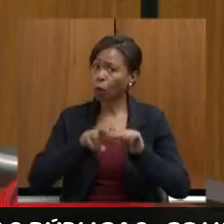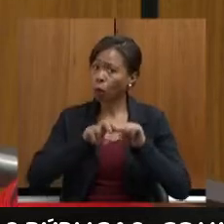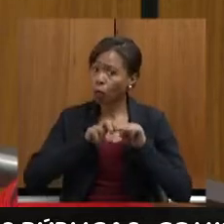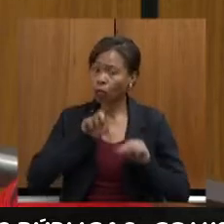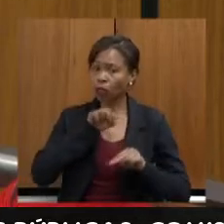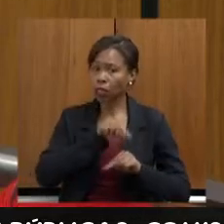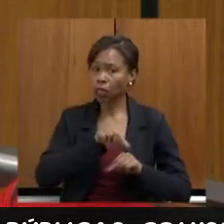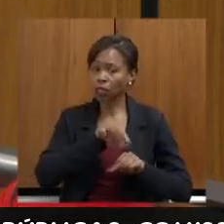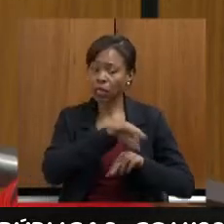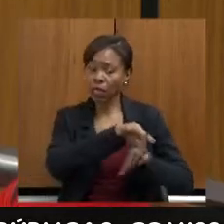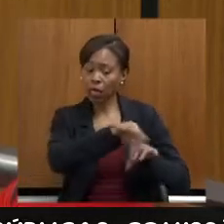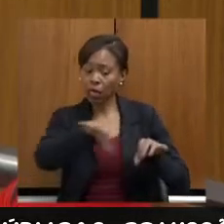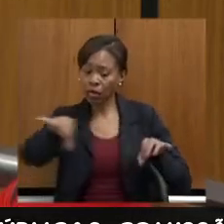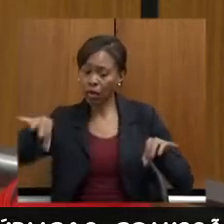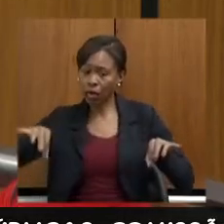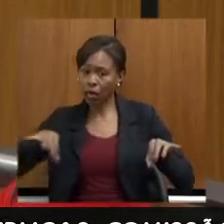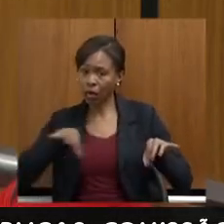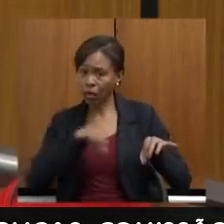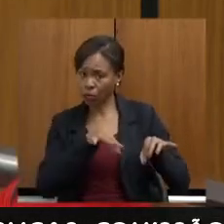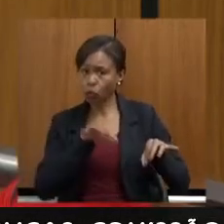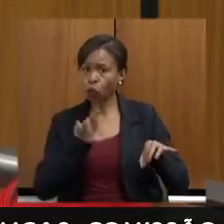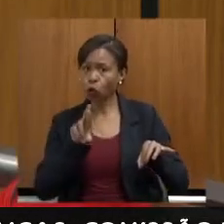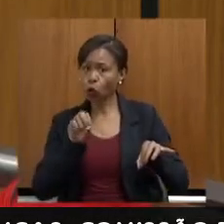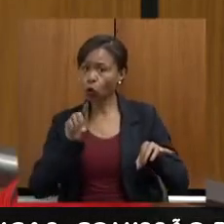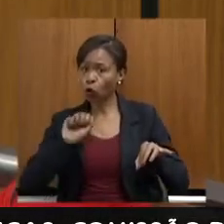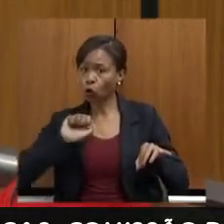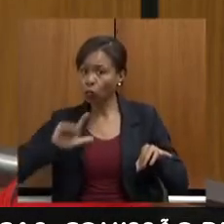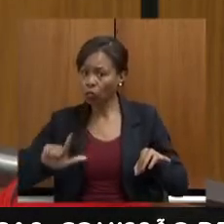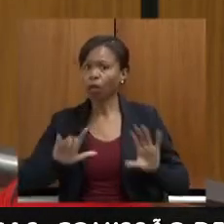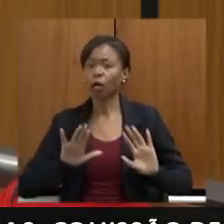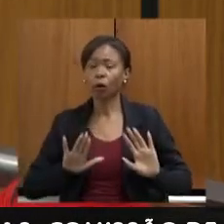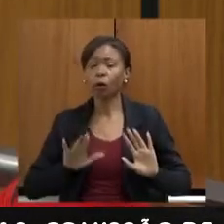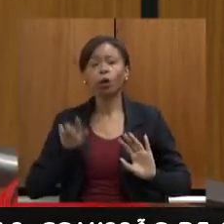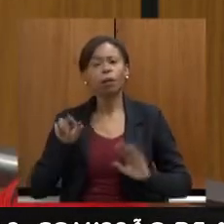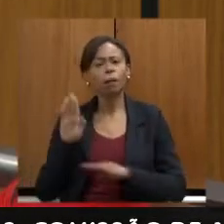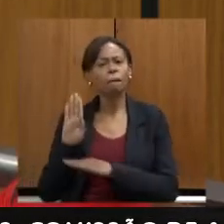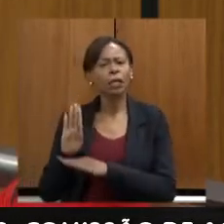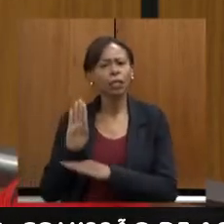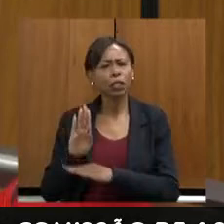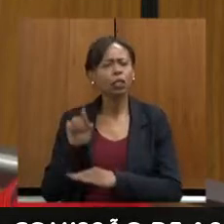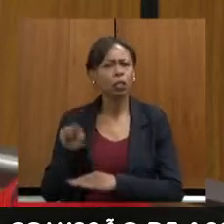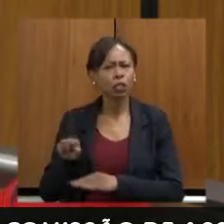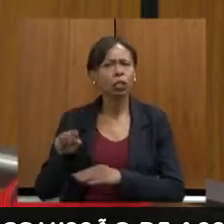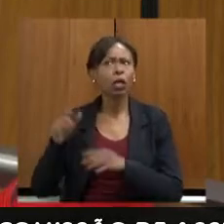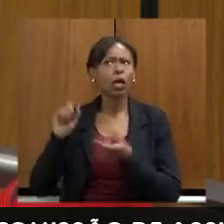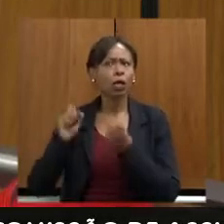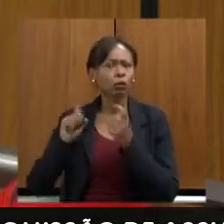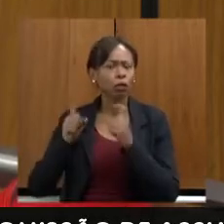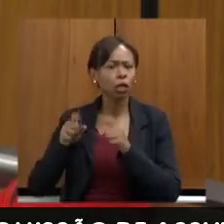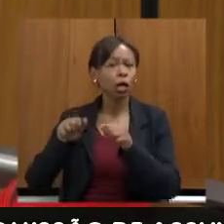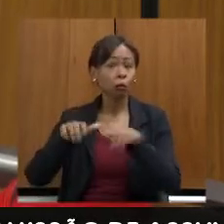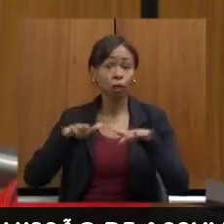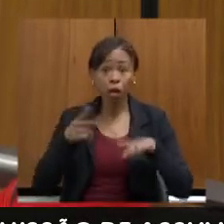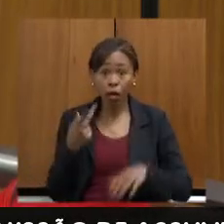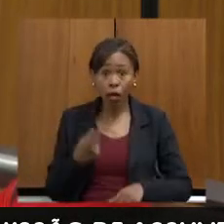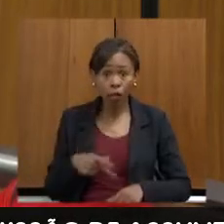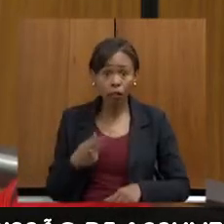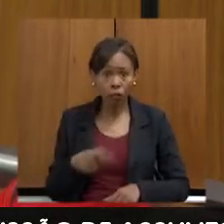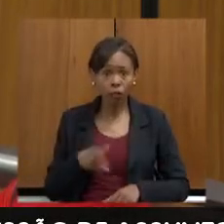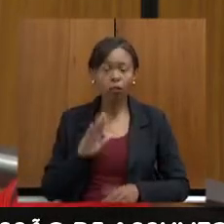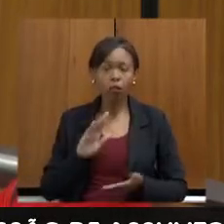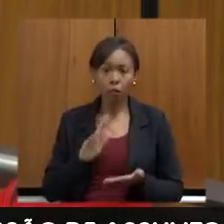é avaliação da prefeitura de Betim dito em reunião especial do plenário desta casa